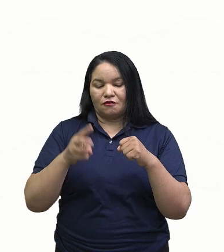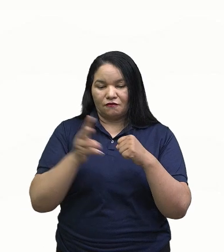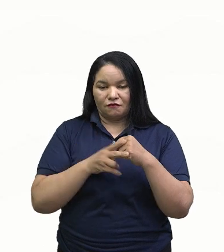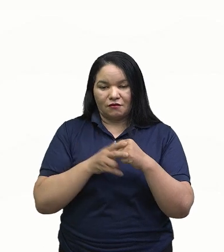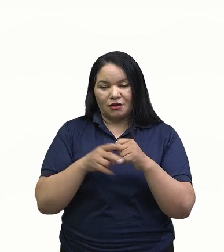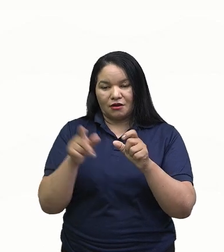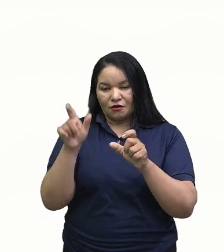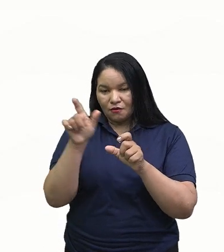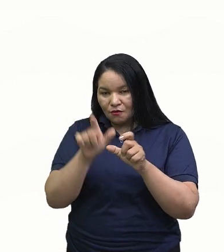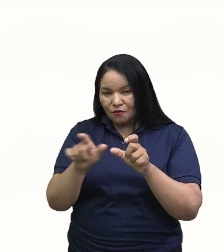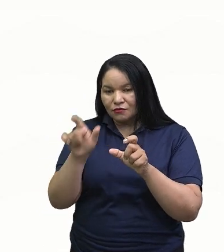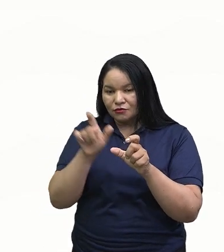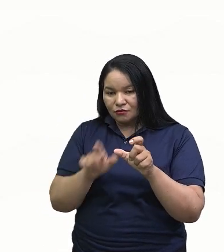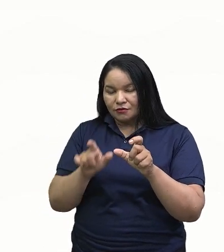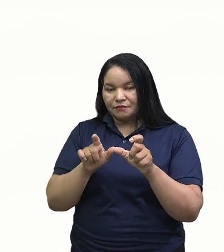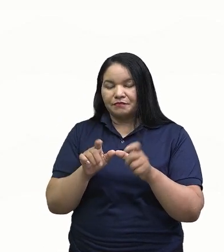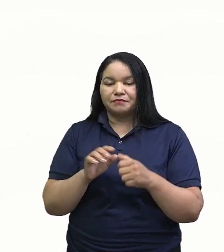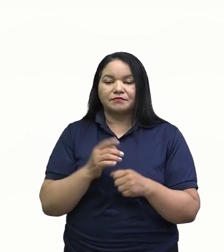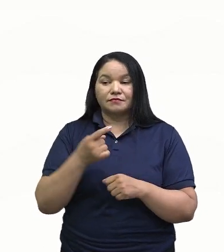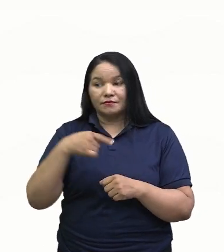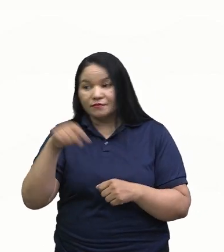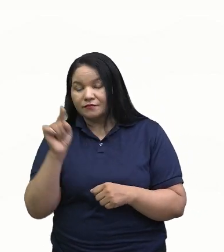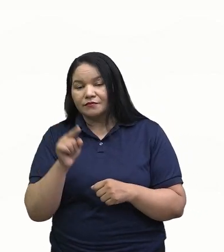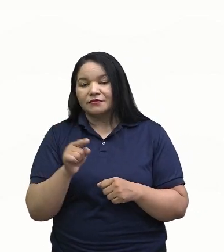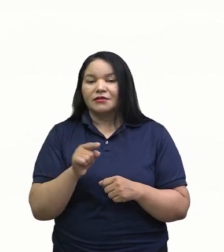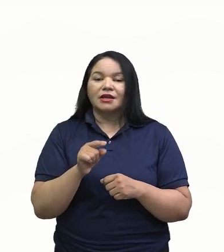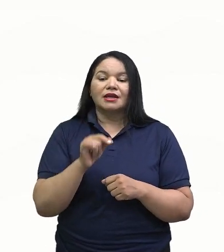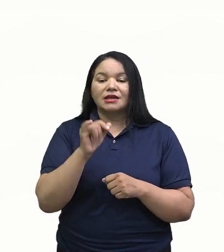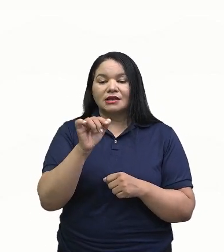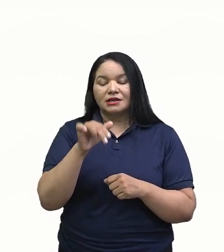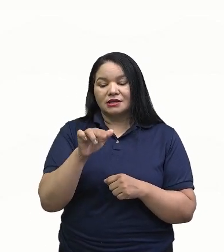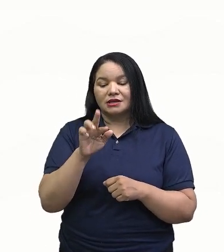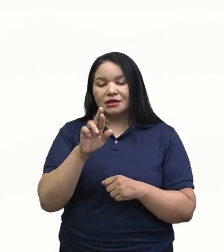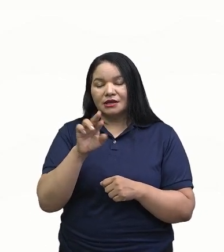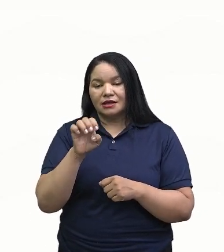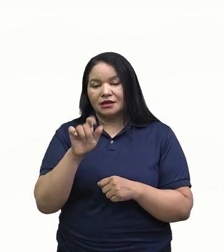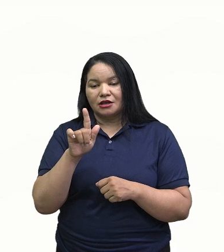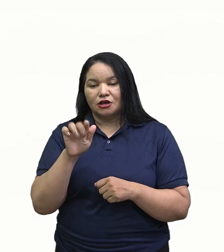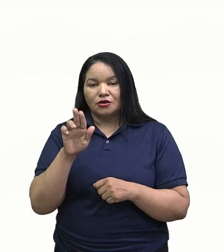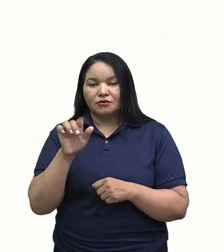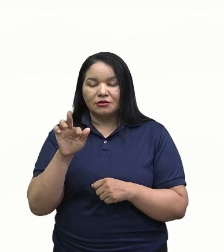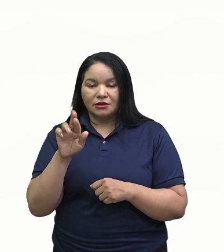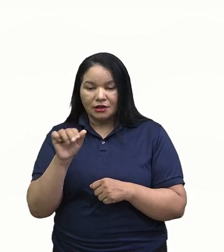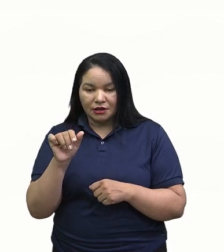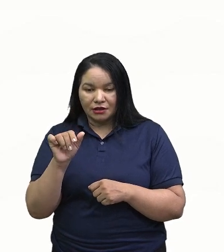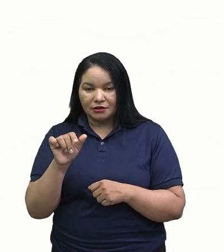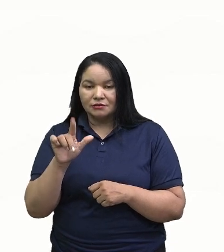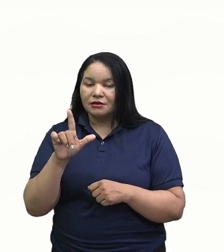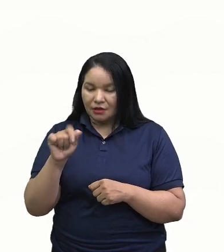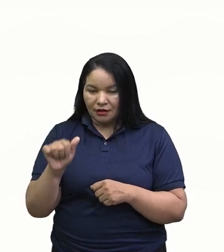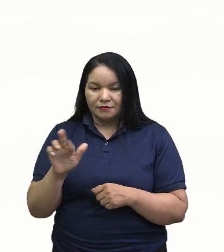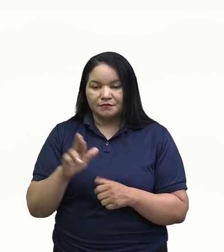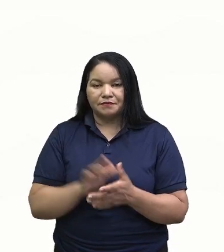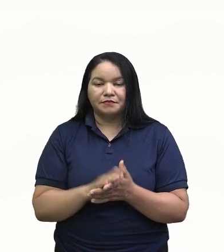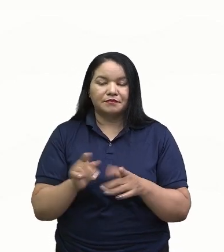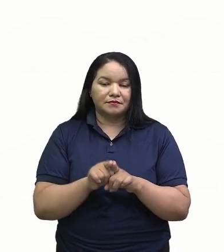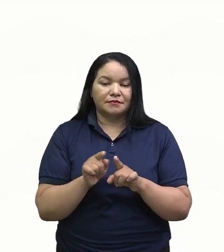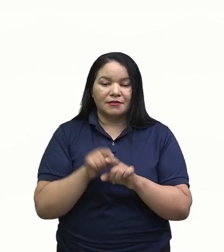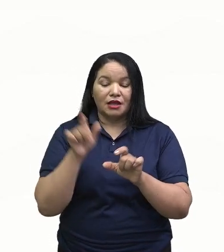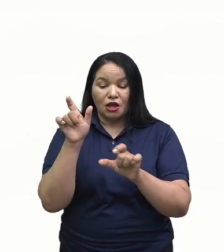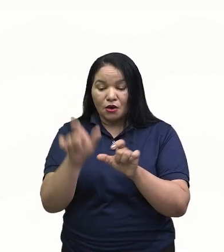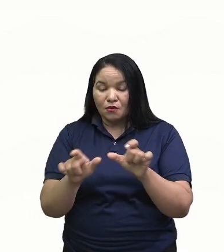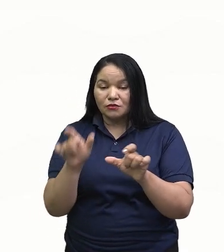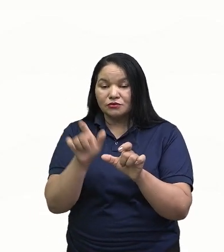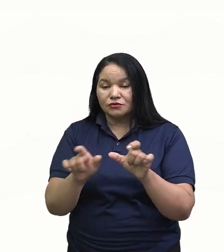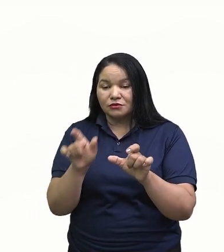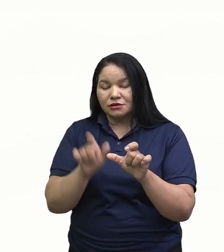verbo ir, ele é um verbo irregular. O que significa isso? Significa que quando a gente vai fazer a conjugação desse verbo,